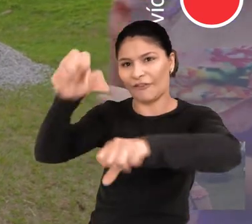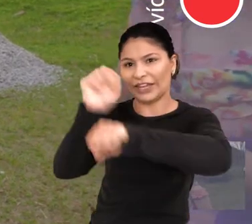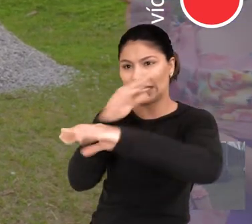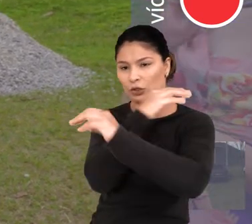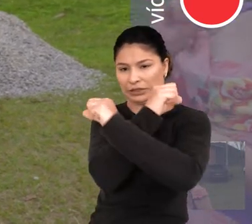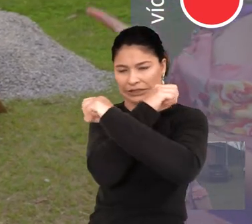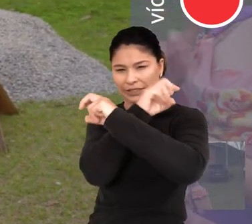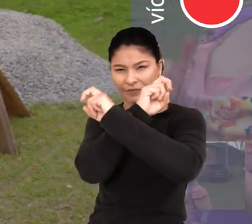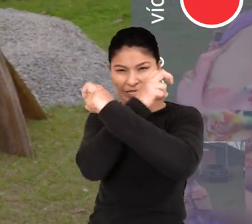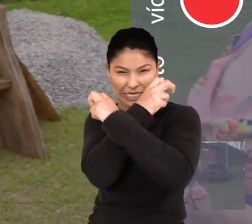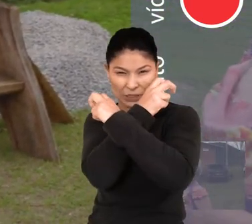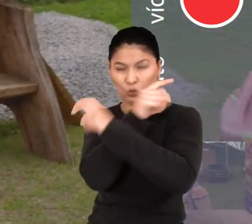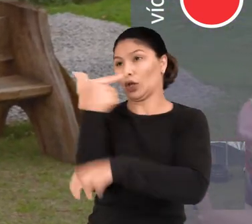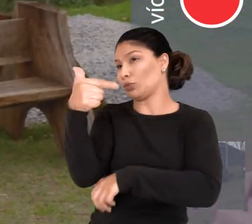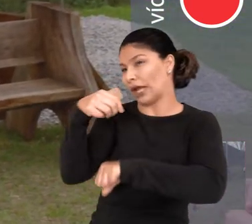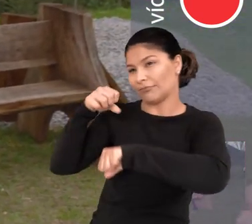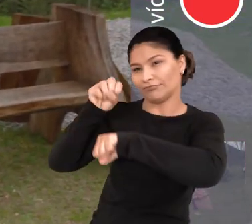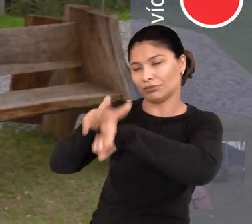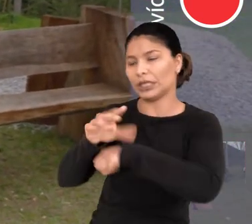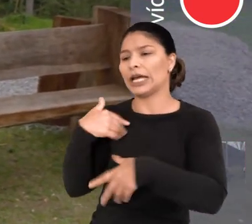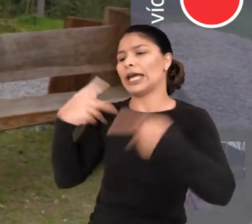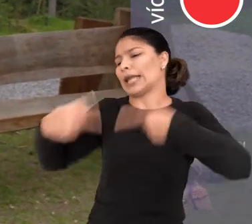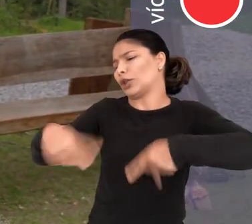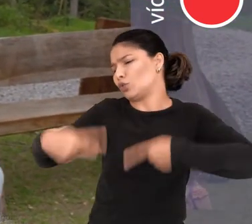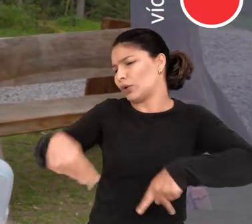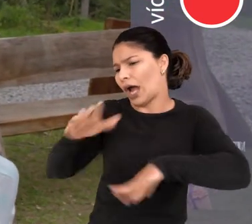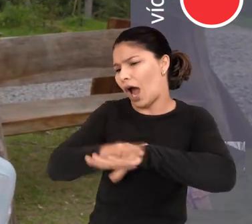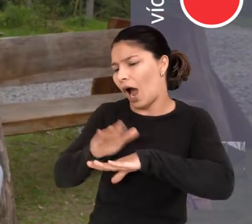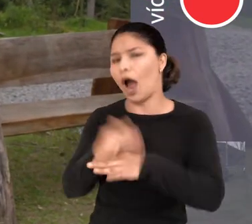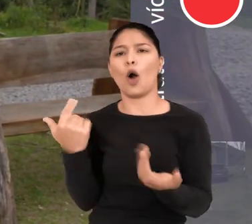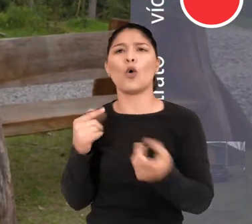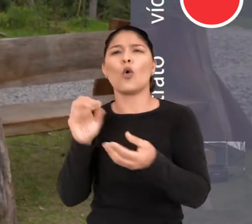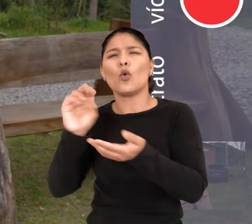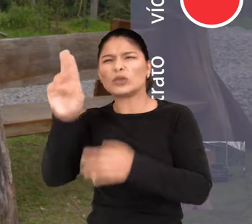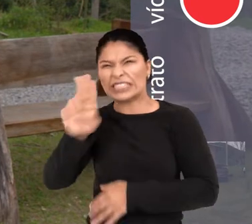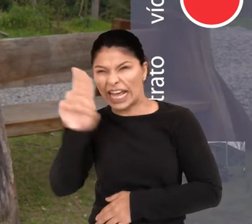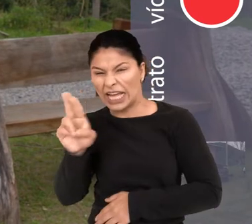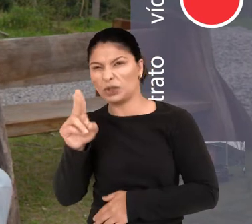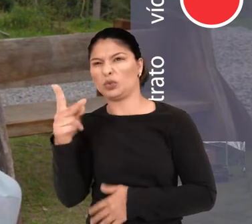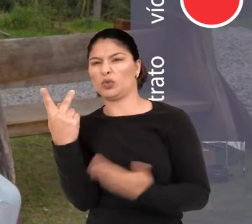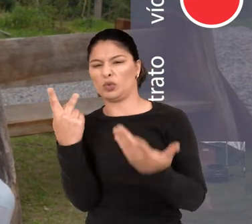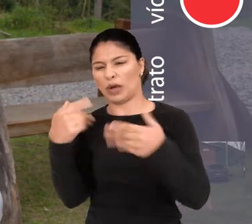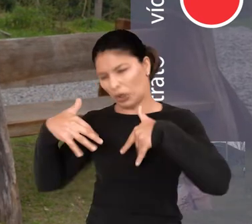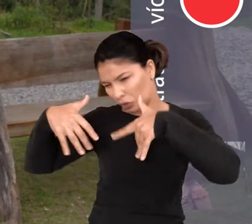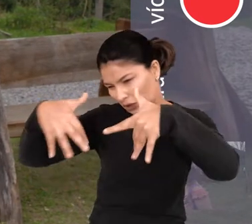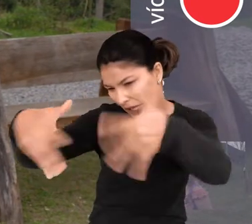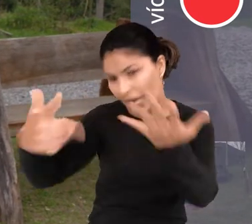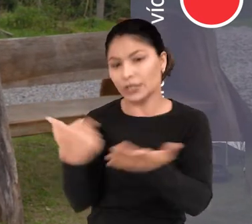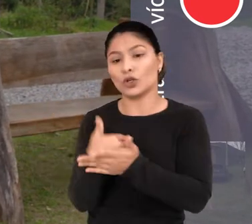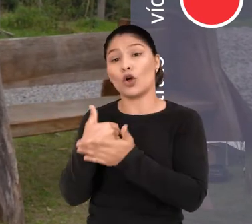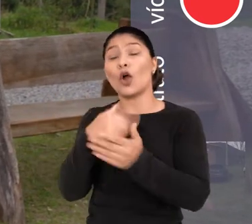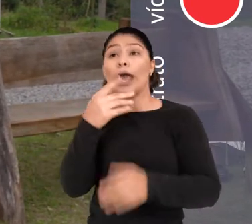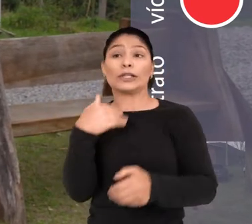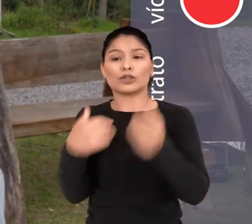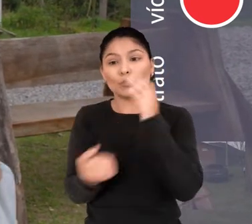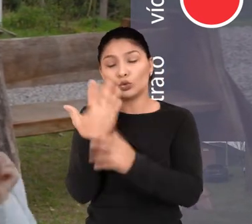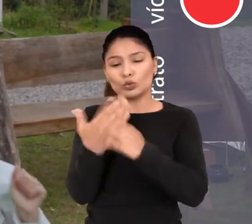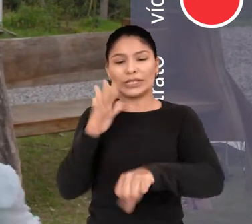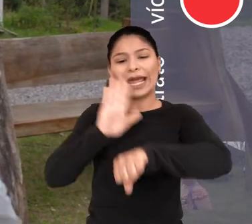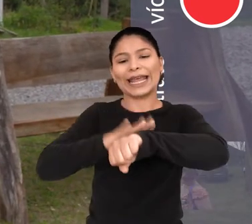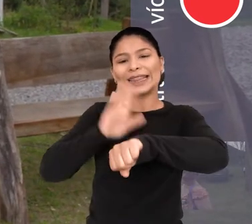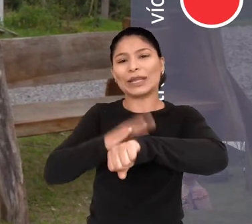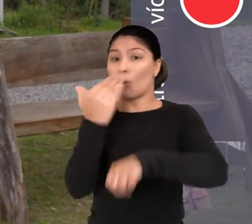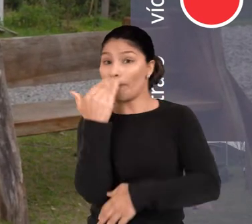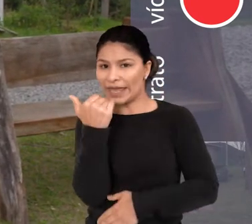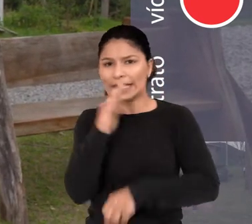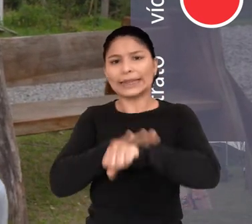mais especial de tudo Ele é produzido De forma espontânea Não é usado Nenhum insumo Ele A gente produz